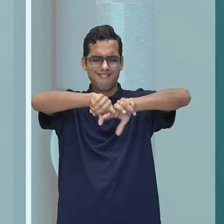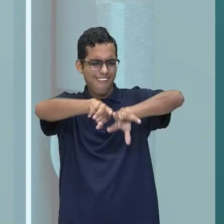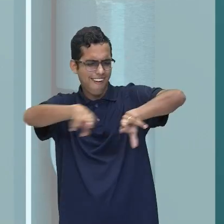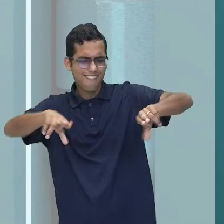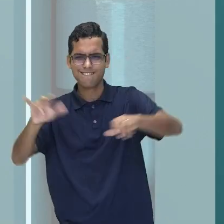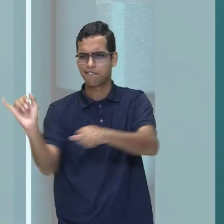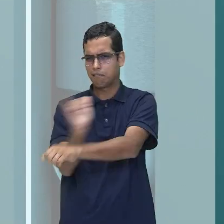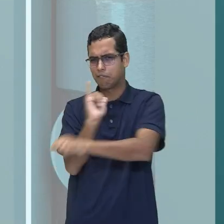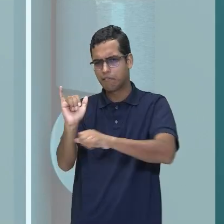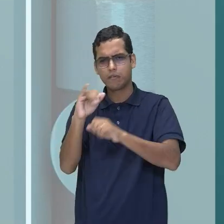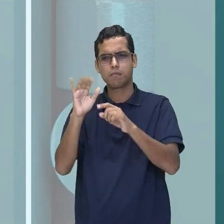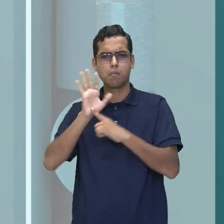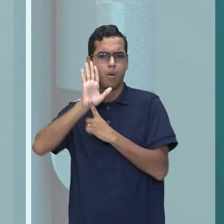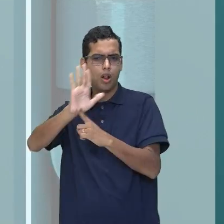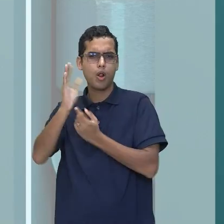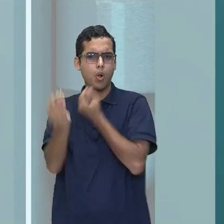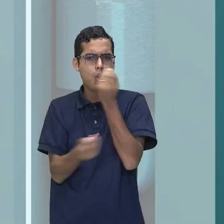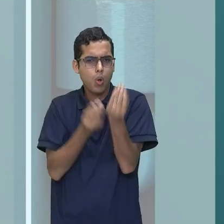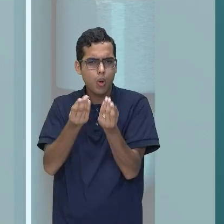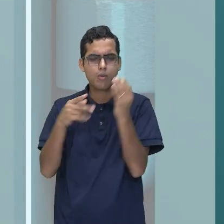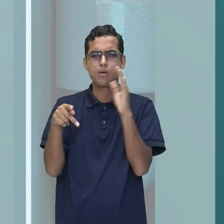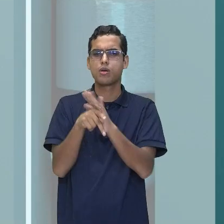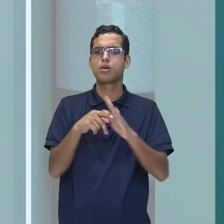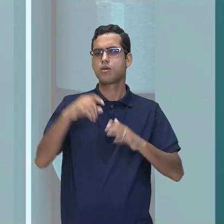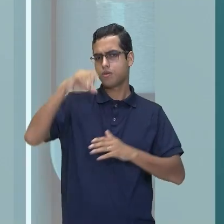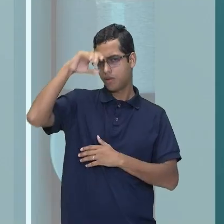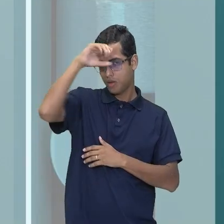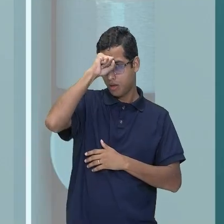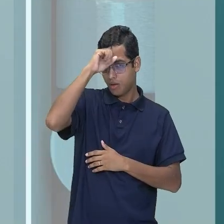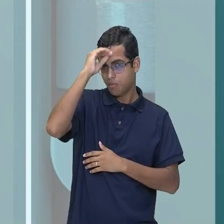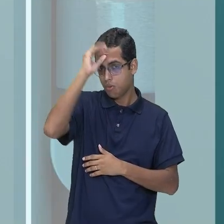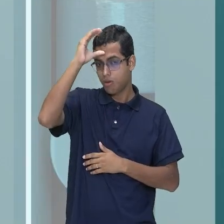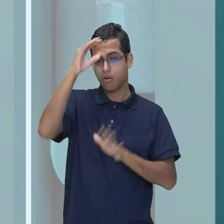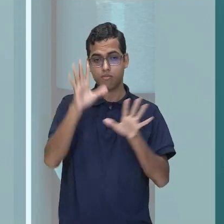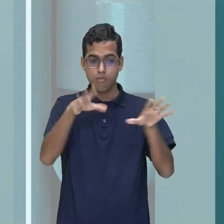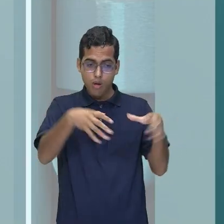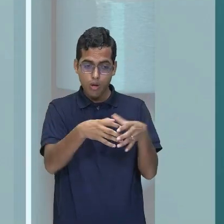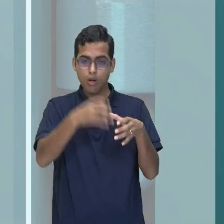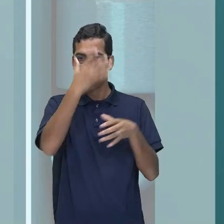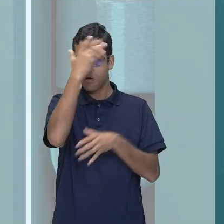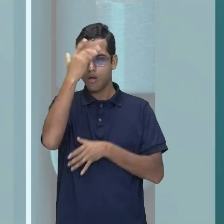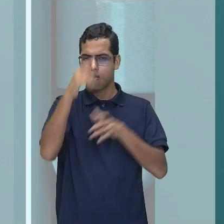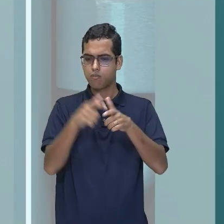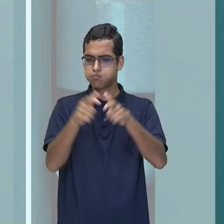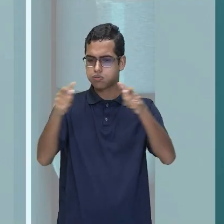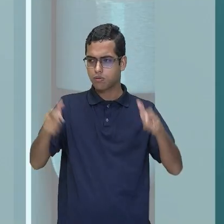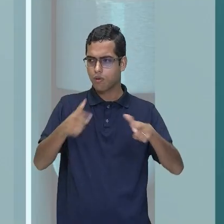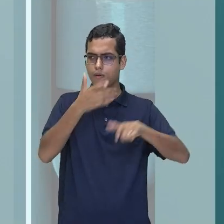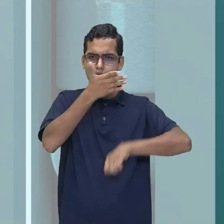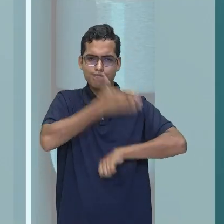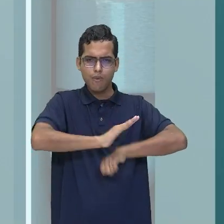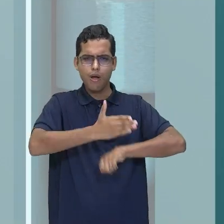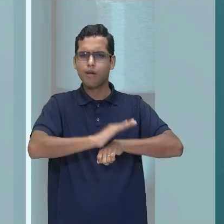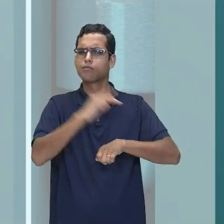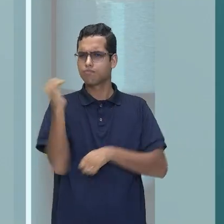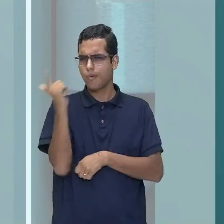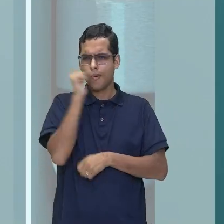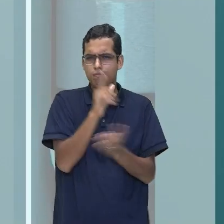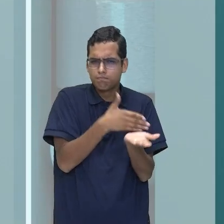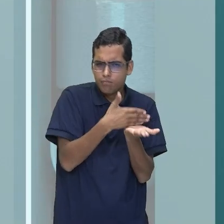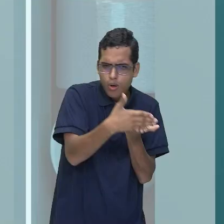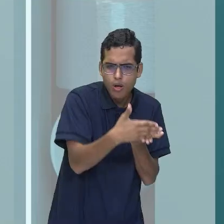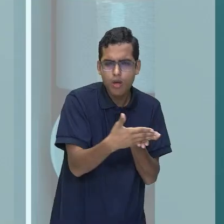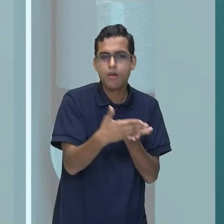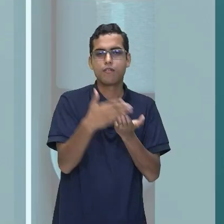aí ensinando, né? Você pode juntar uma turma aí e começar a ir praticando, basta ver